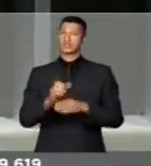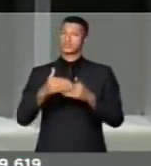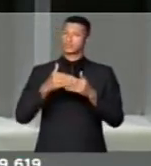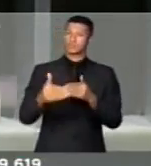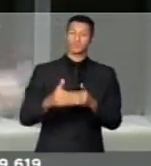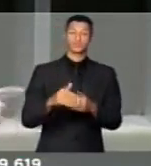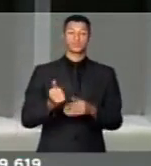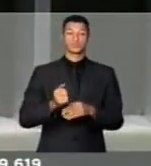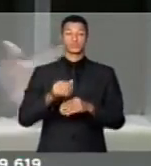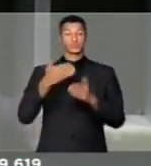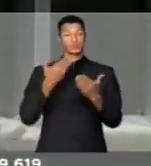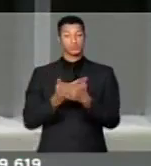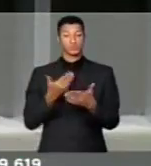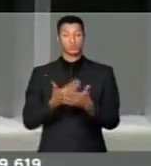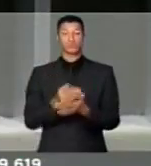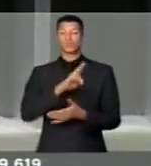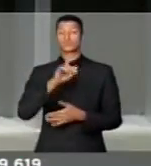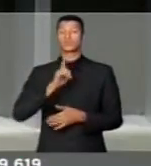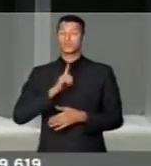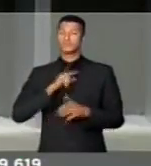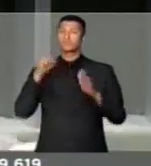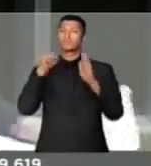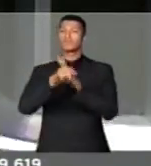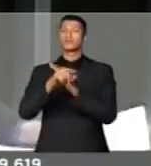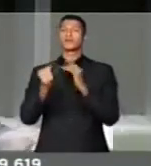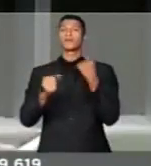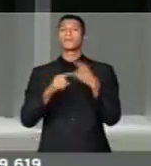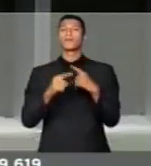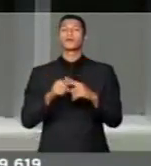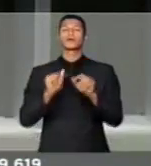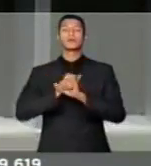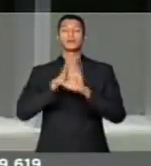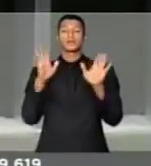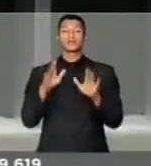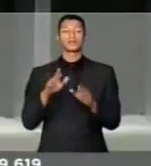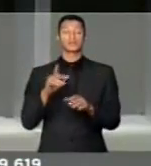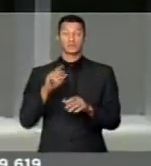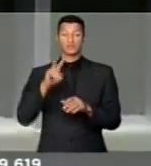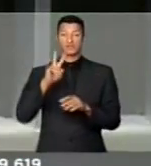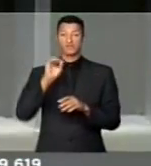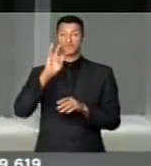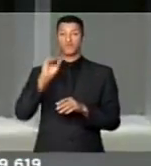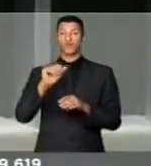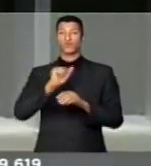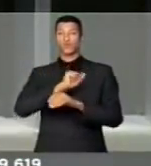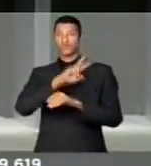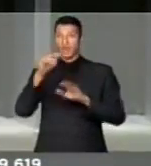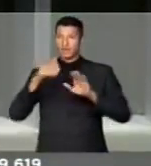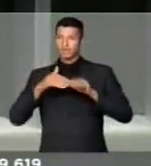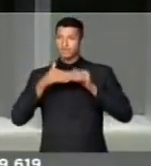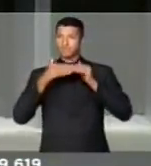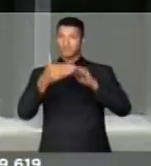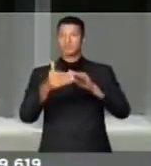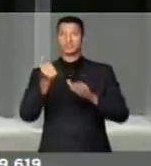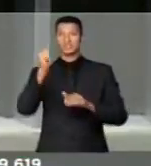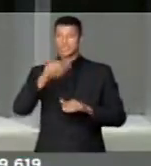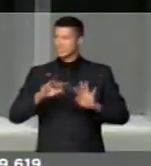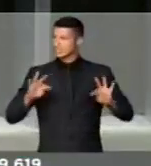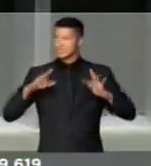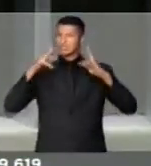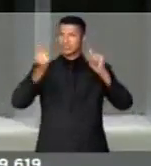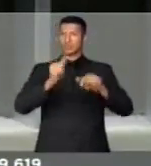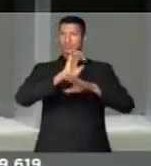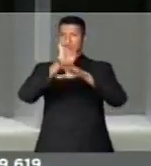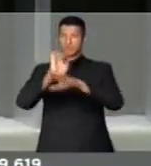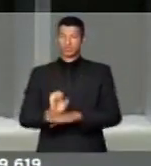origem, os estudantes vão perguntar, porque, claro, fotos vão ser estampadas em todos